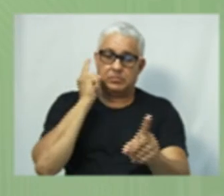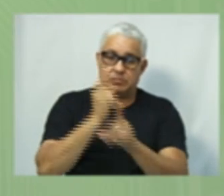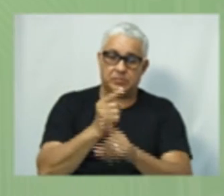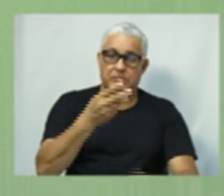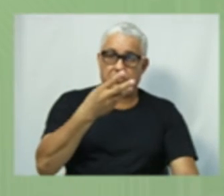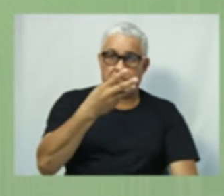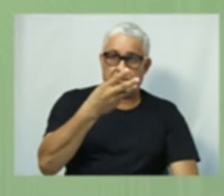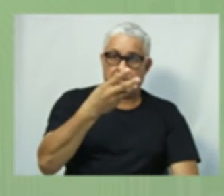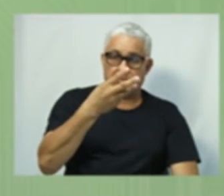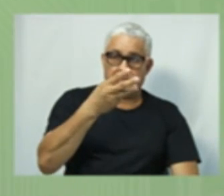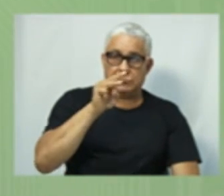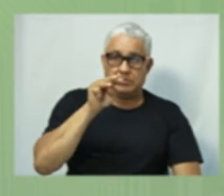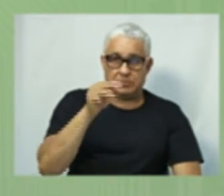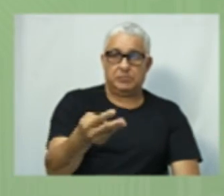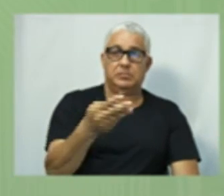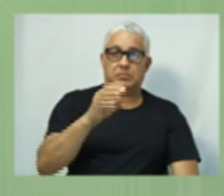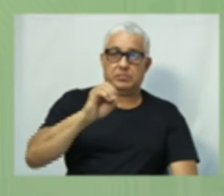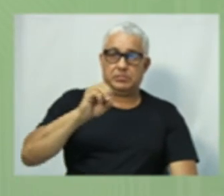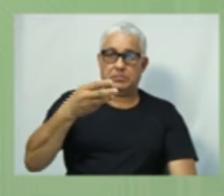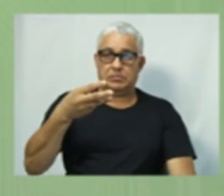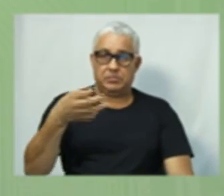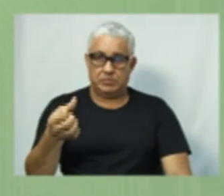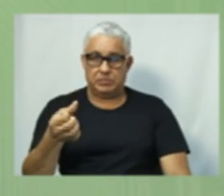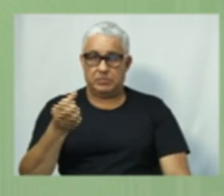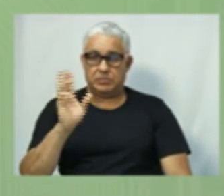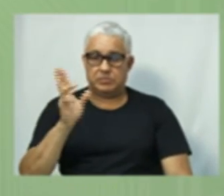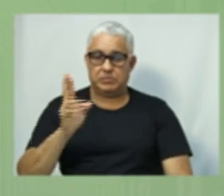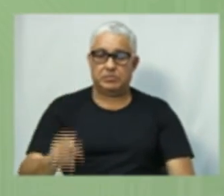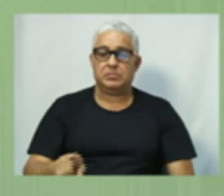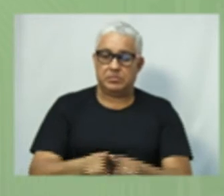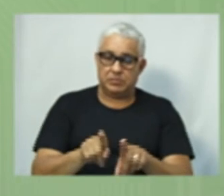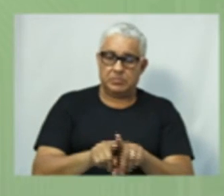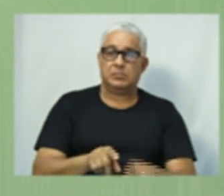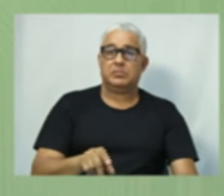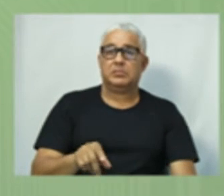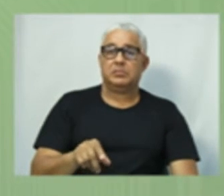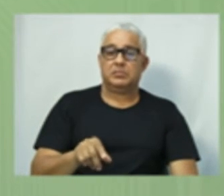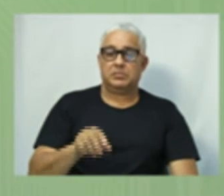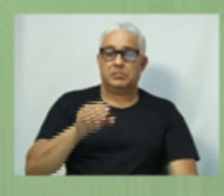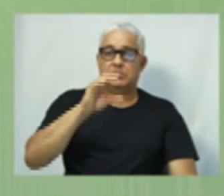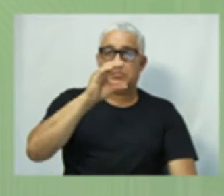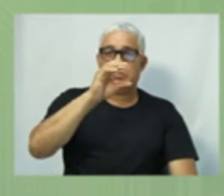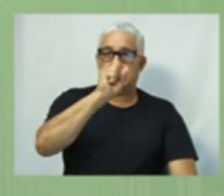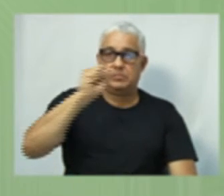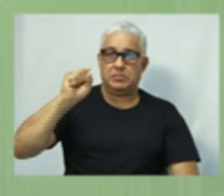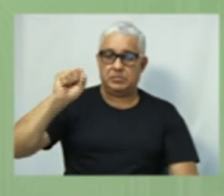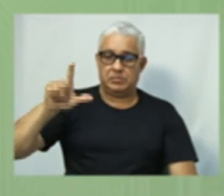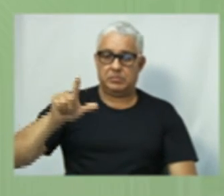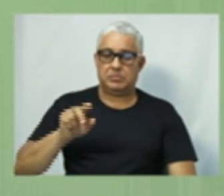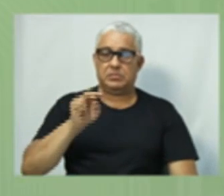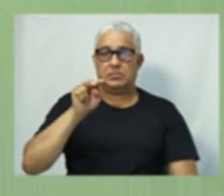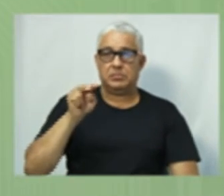30,36, ou seja, R$ 3.036. Assim como na CSL,